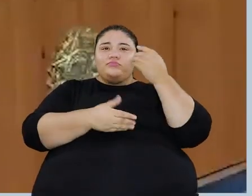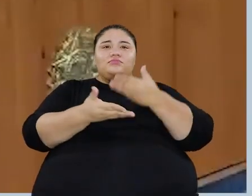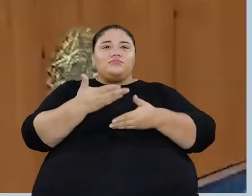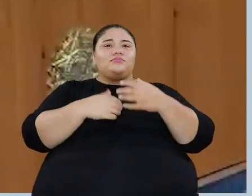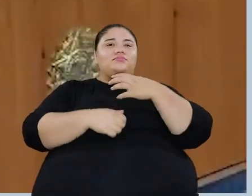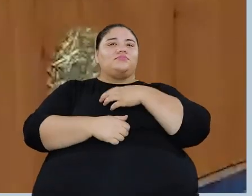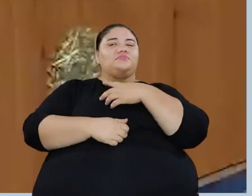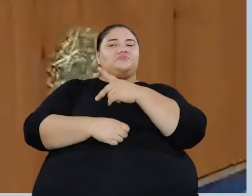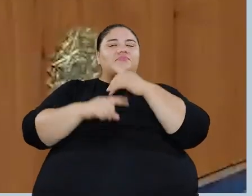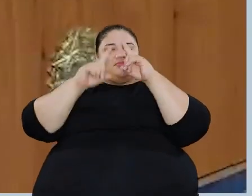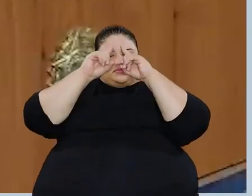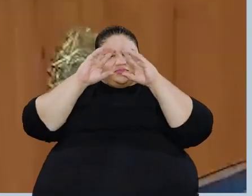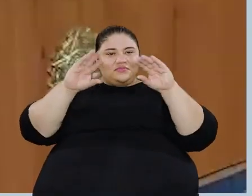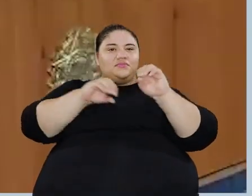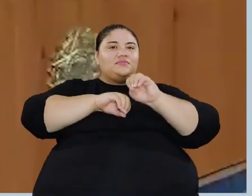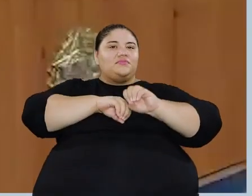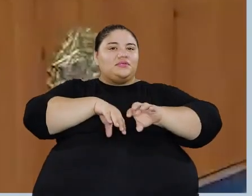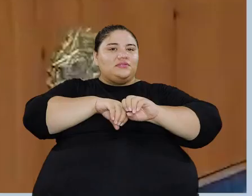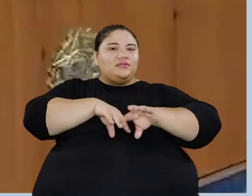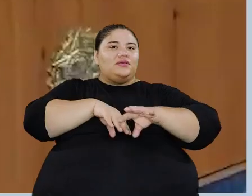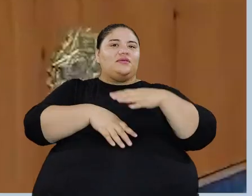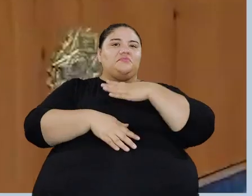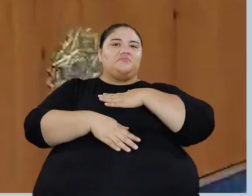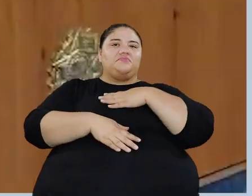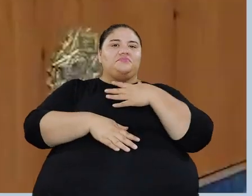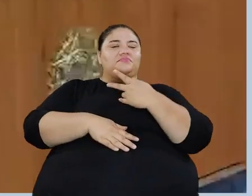suavidade que é própria do seu ensino, né, da sua